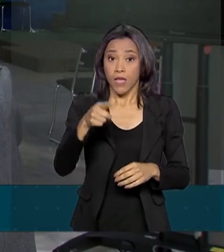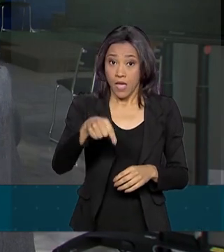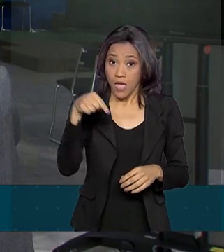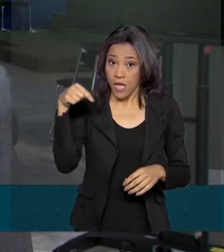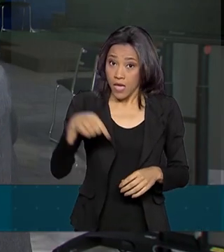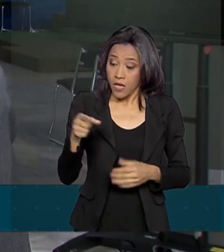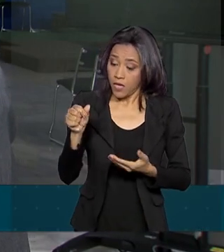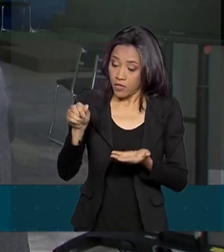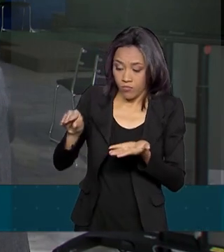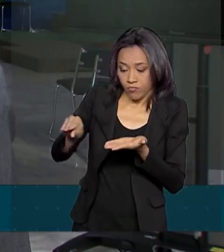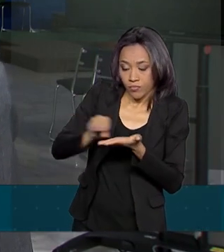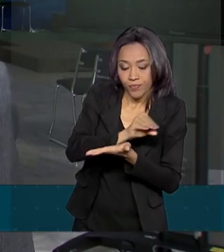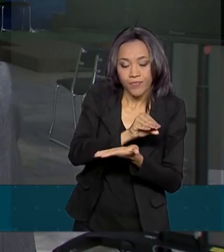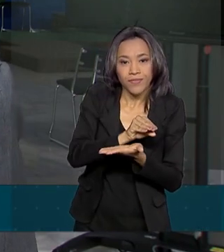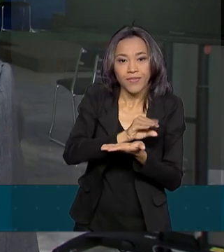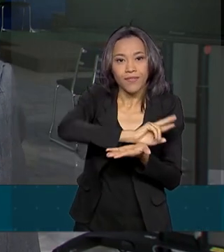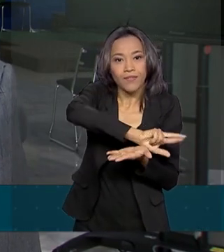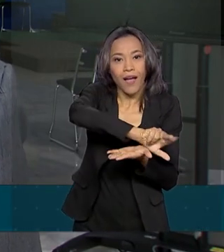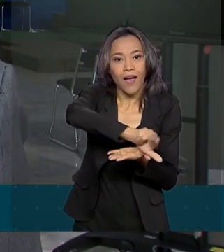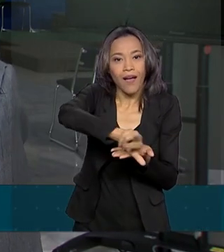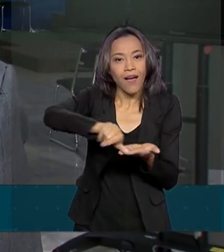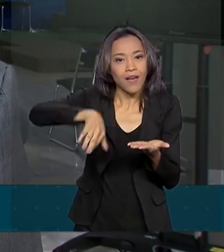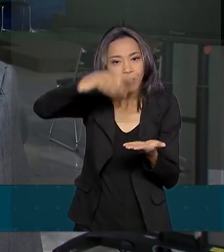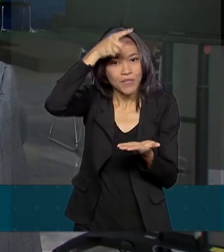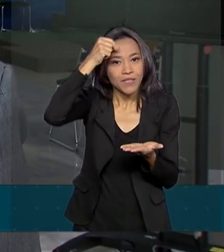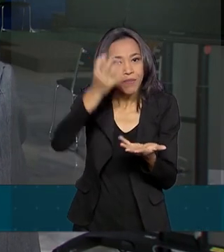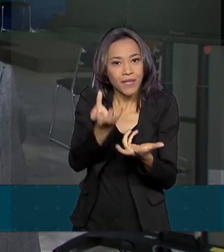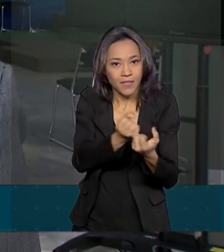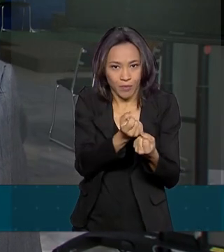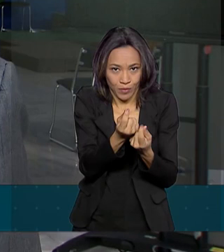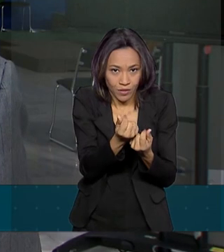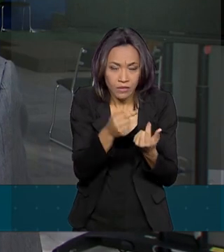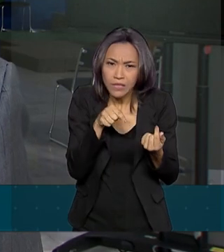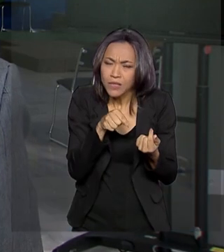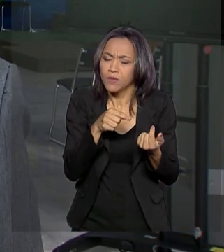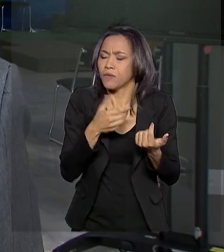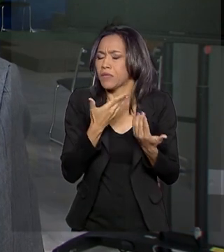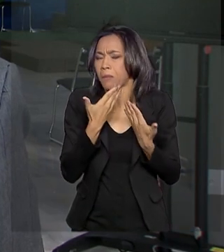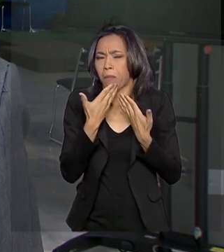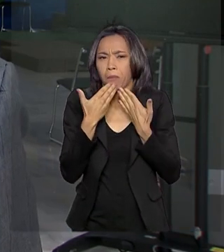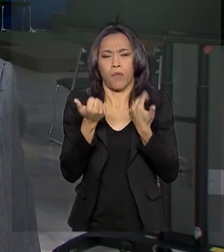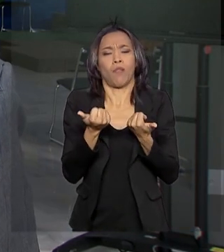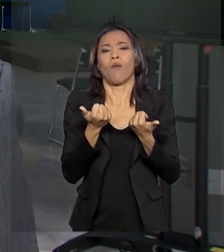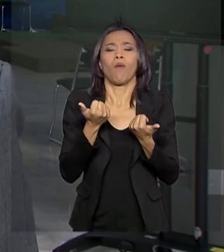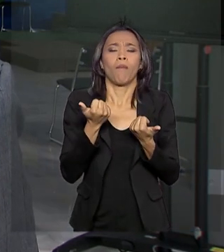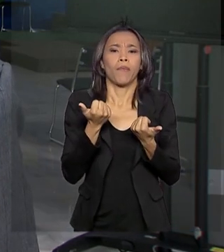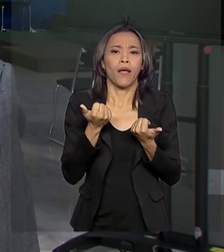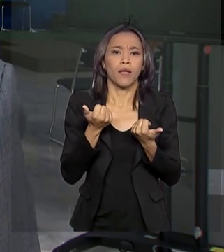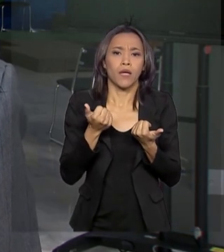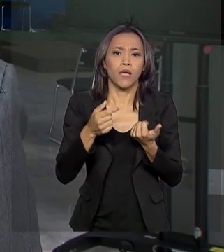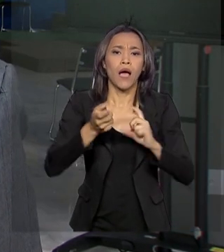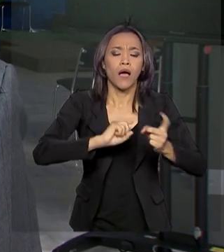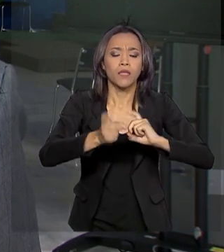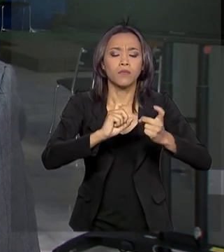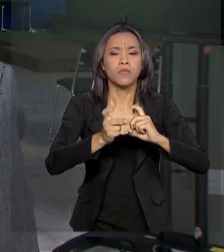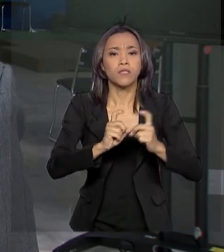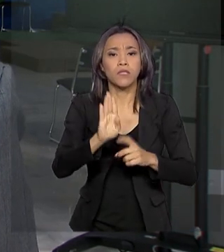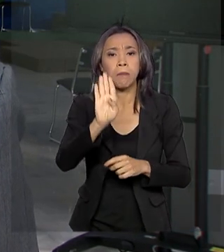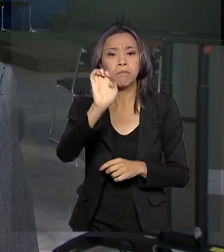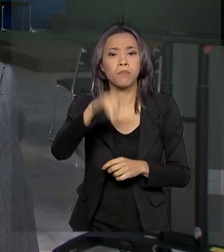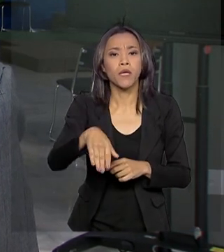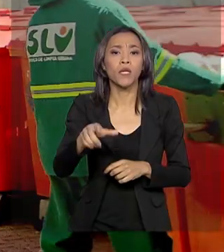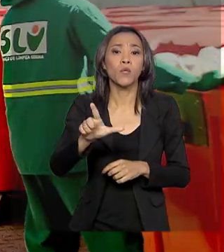municípios que foram contemplados vai dar mais qualidade ambiental ao lixo que nós recolhemos em